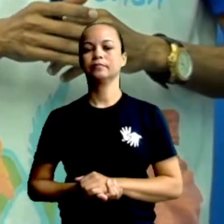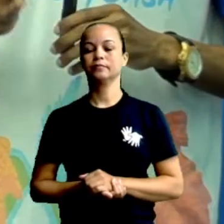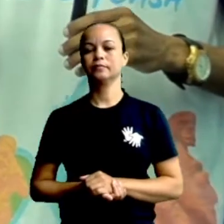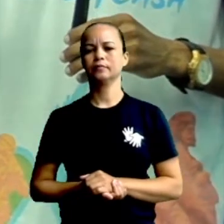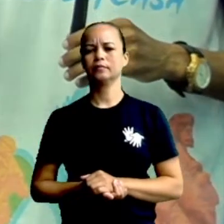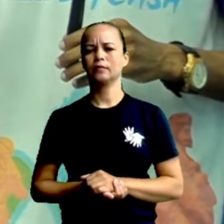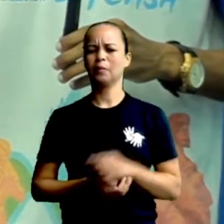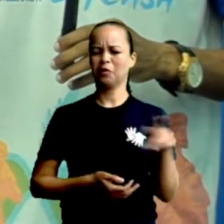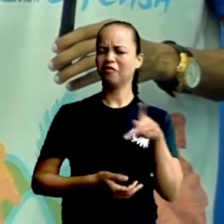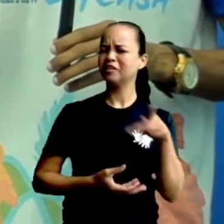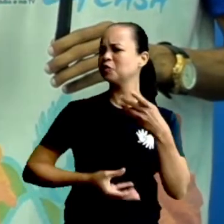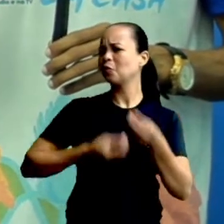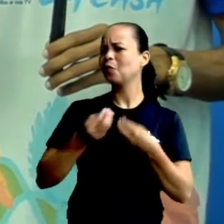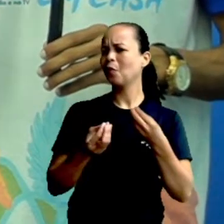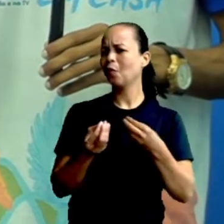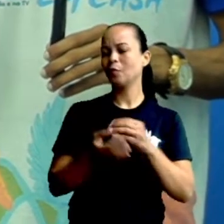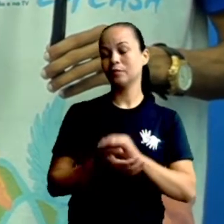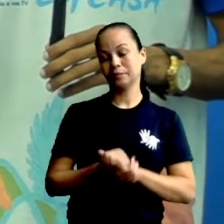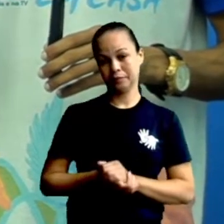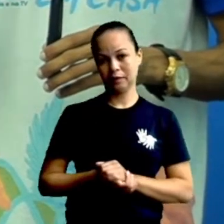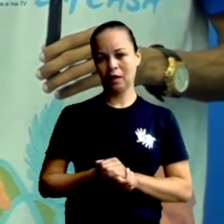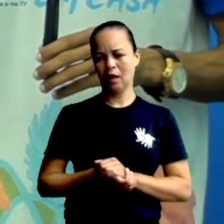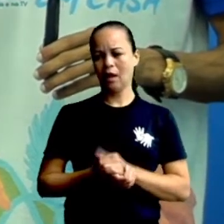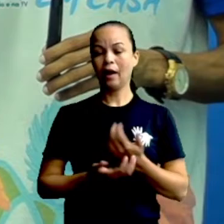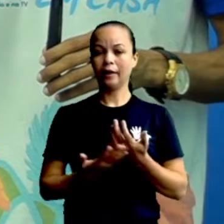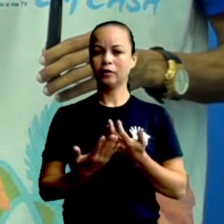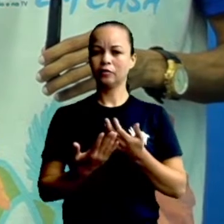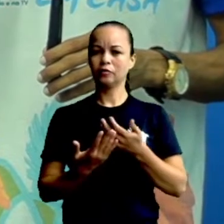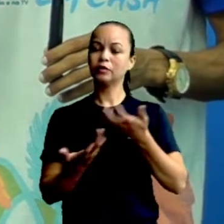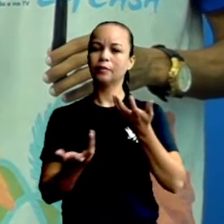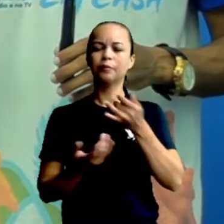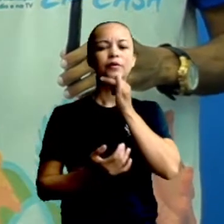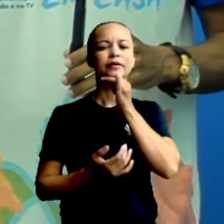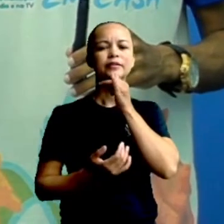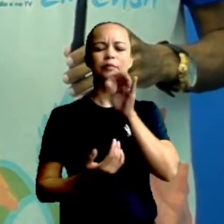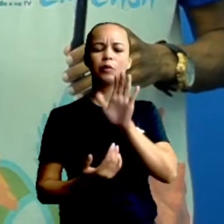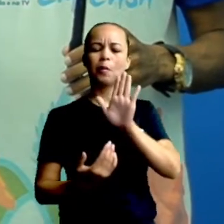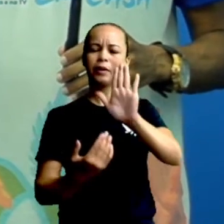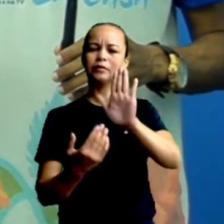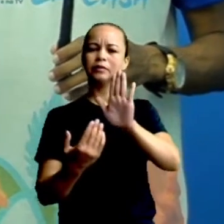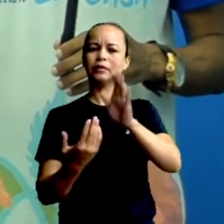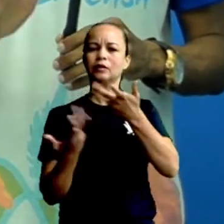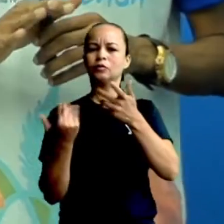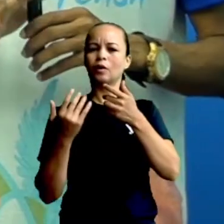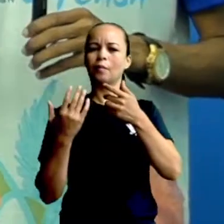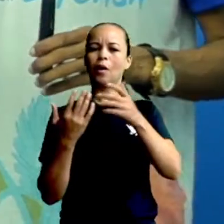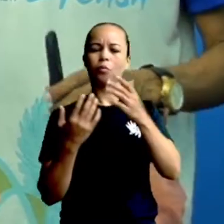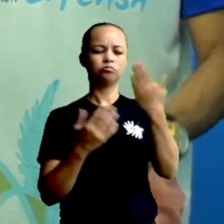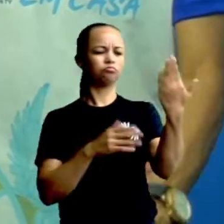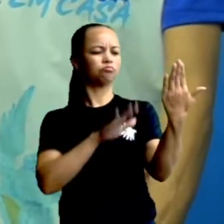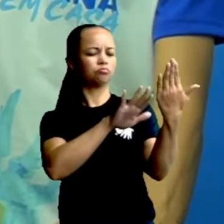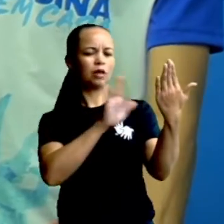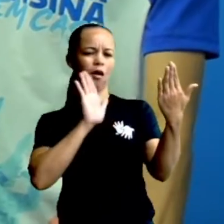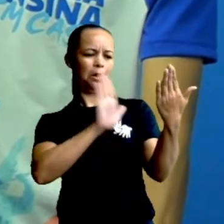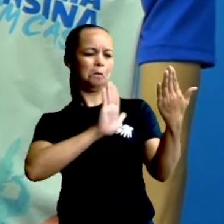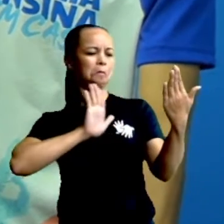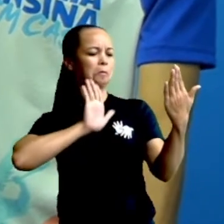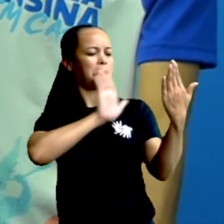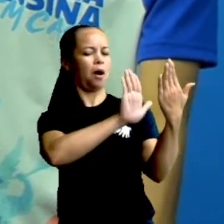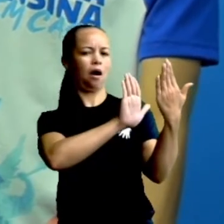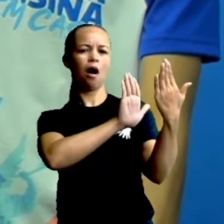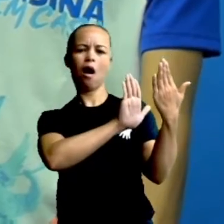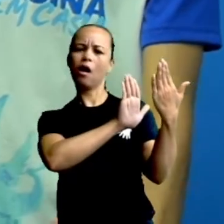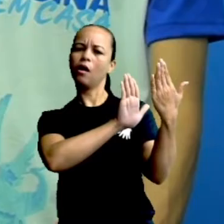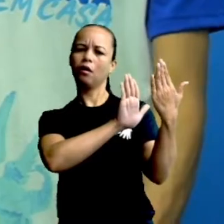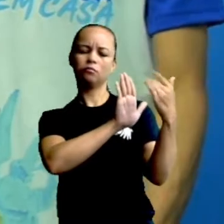quando você aproxima a sua mão direita do espelho plano, a sua imagem, tá?